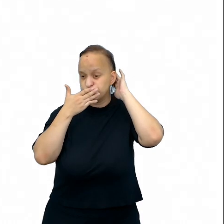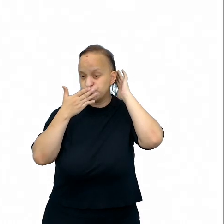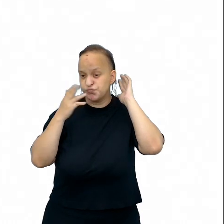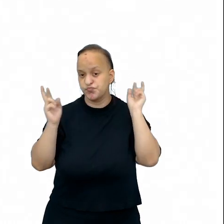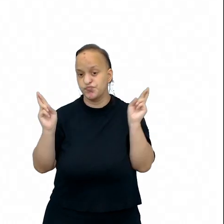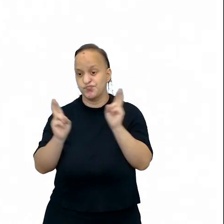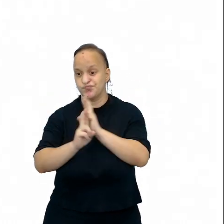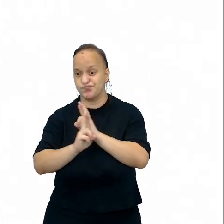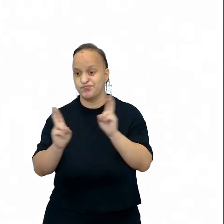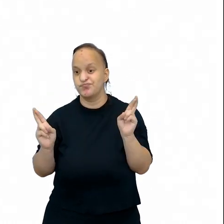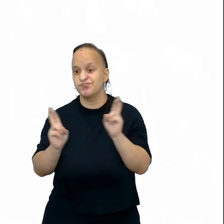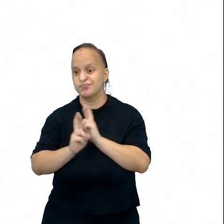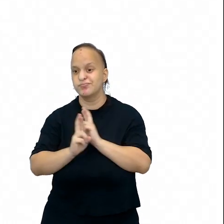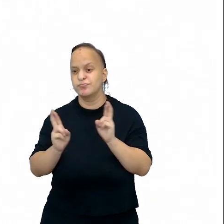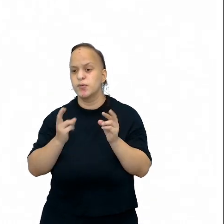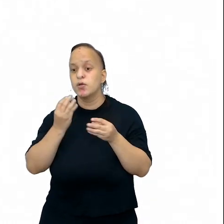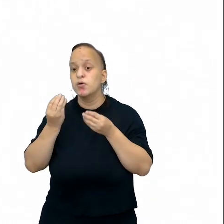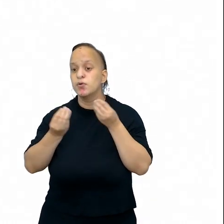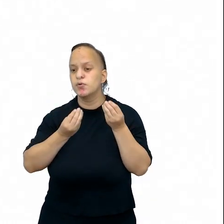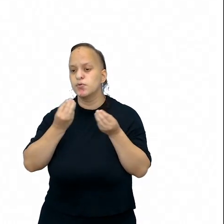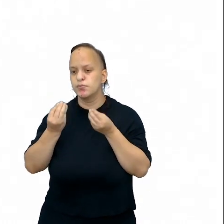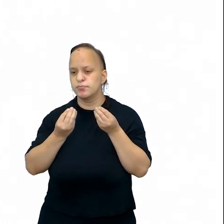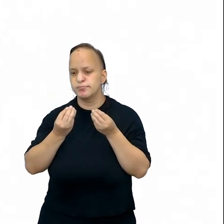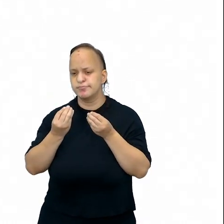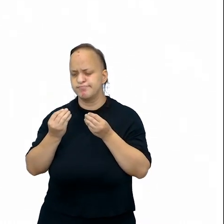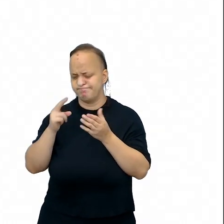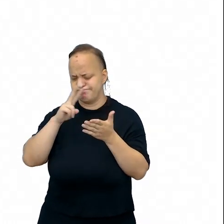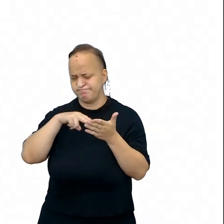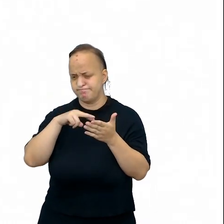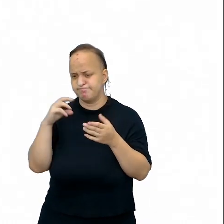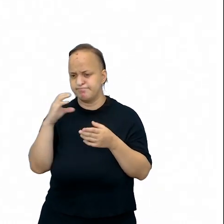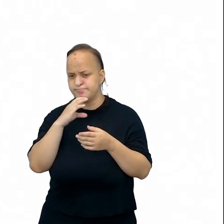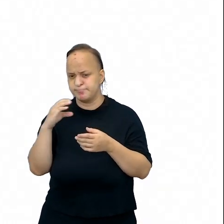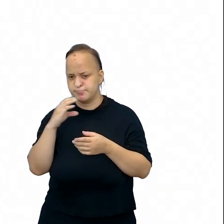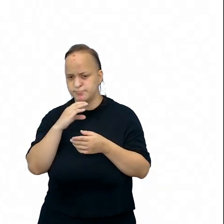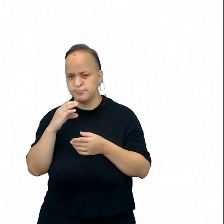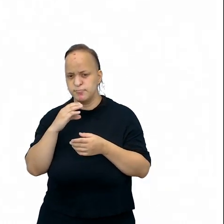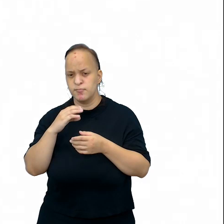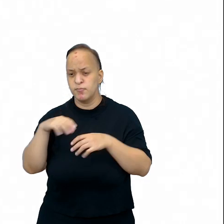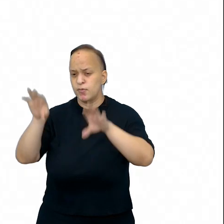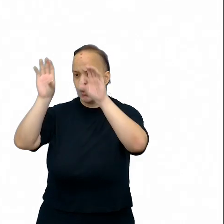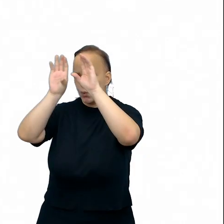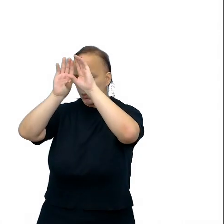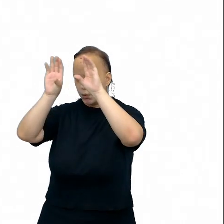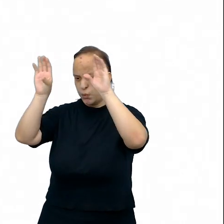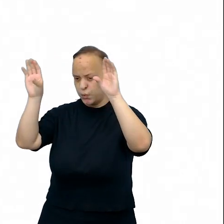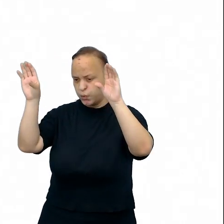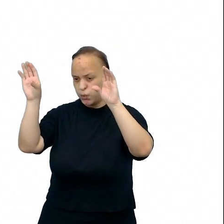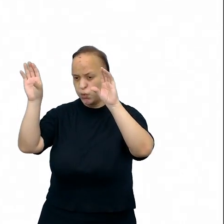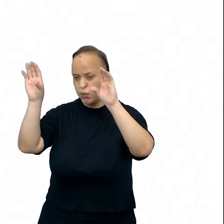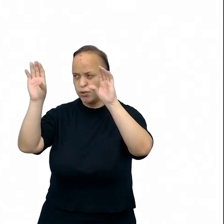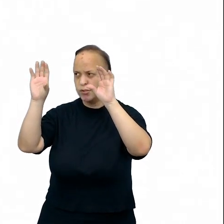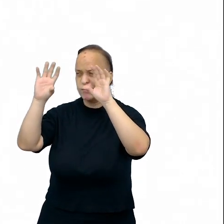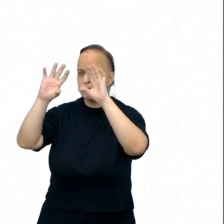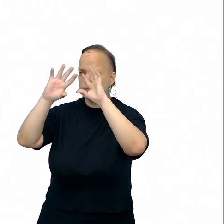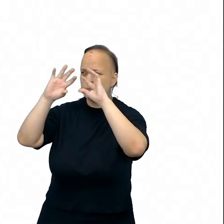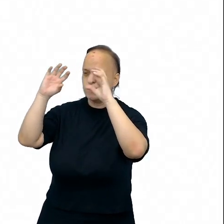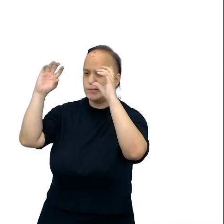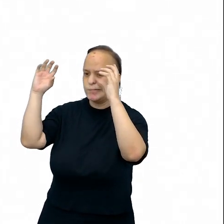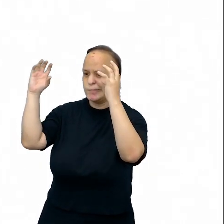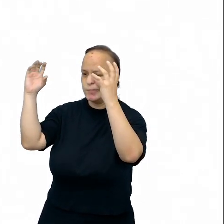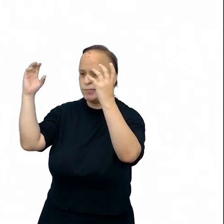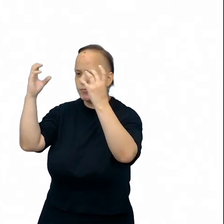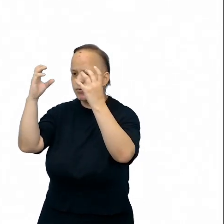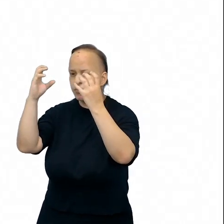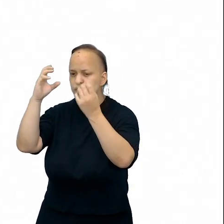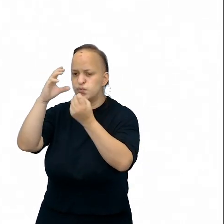que seria esse, vou ler rapidamente, já existia o céu, mas ainda estava se formando, o céu